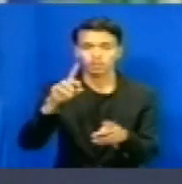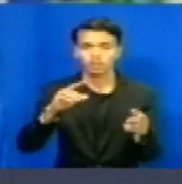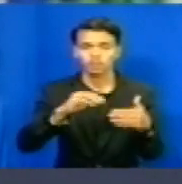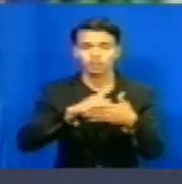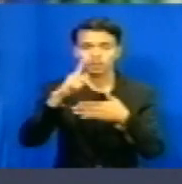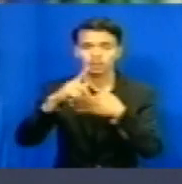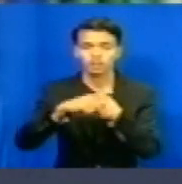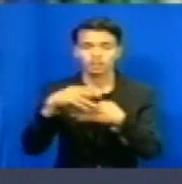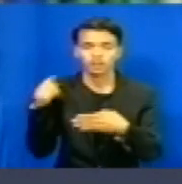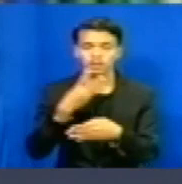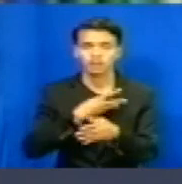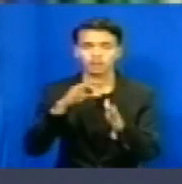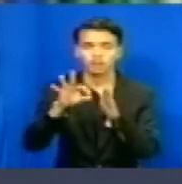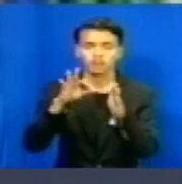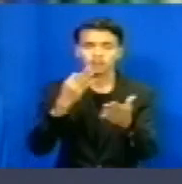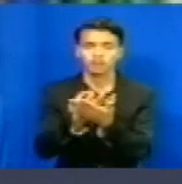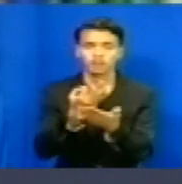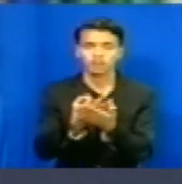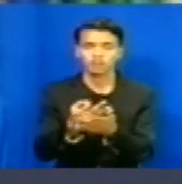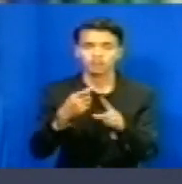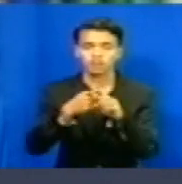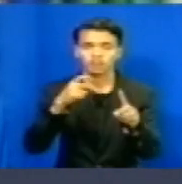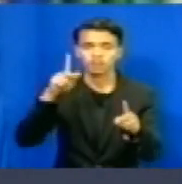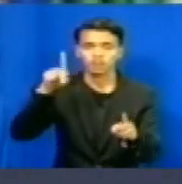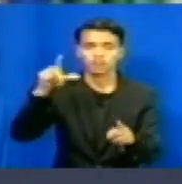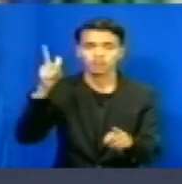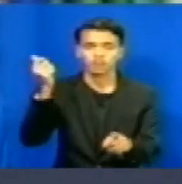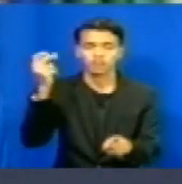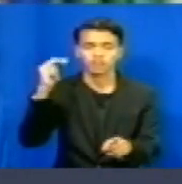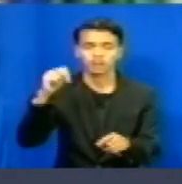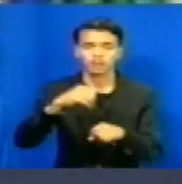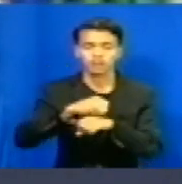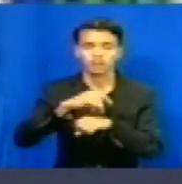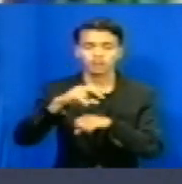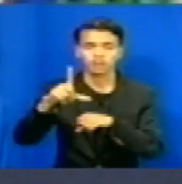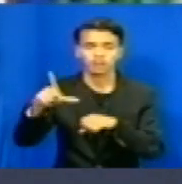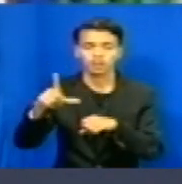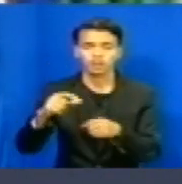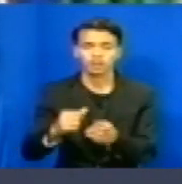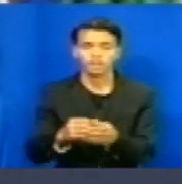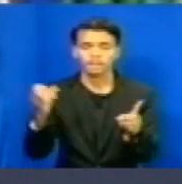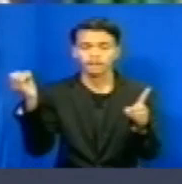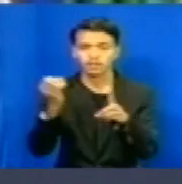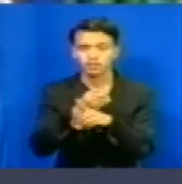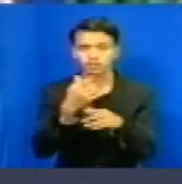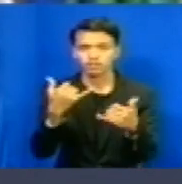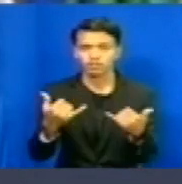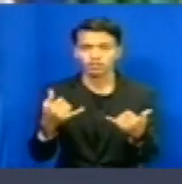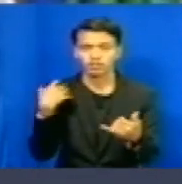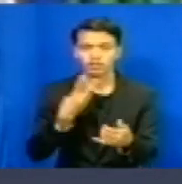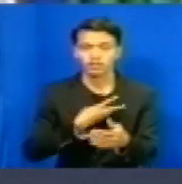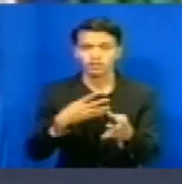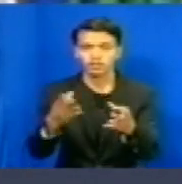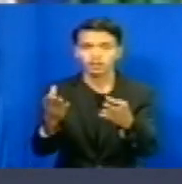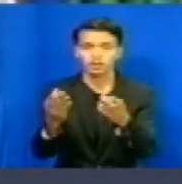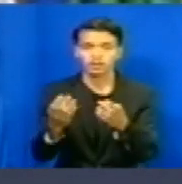ite hetan apoio orçamento mais estudien di Husi Plan Timor-Leste mais Asusam Fada. Eba objetivo ohen ita hakara